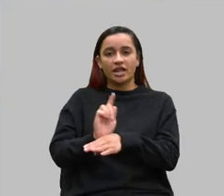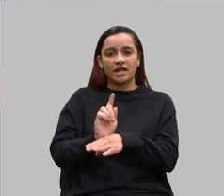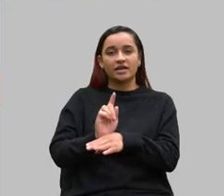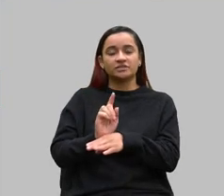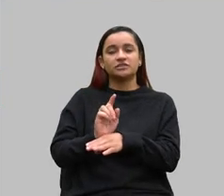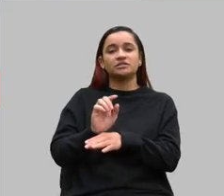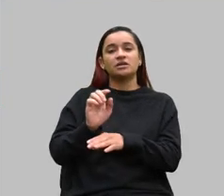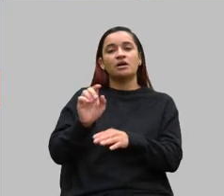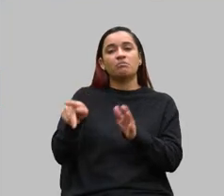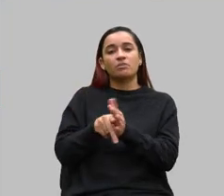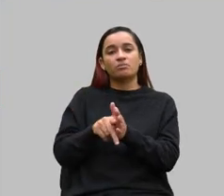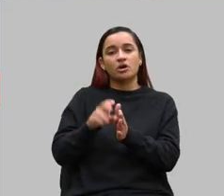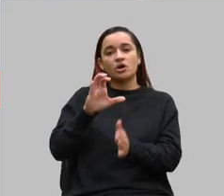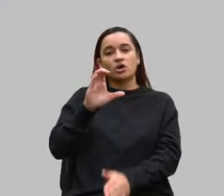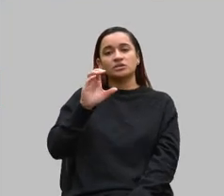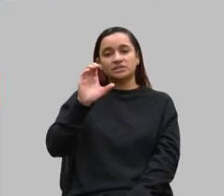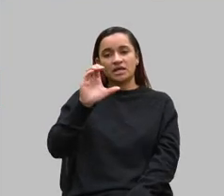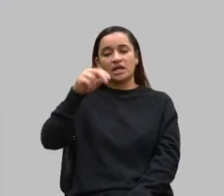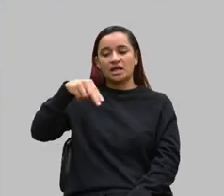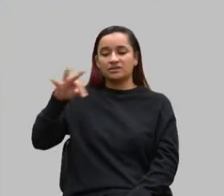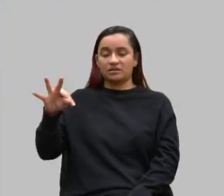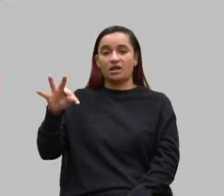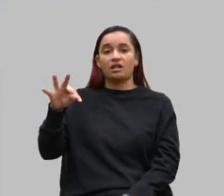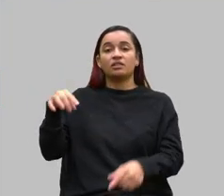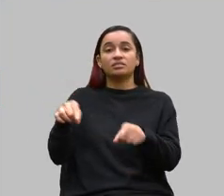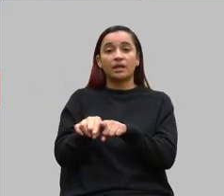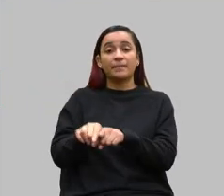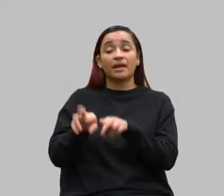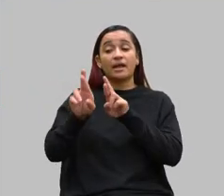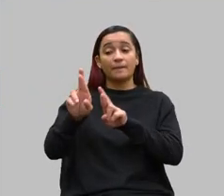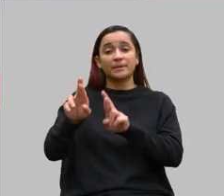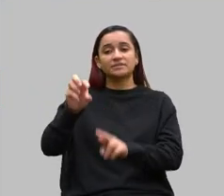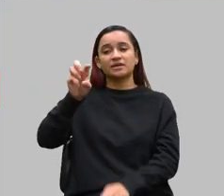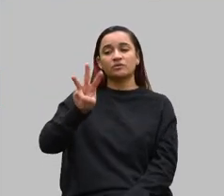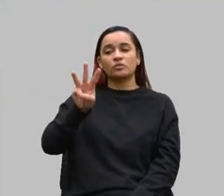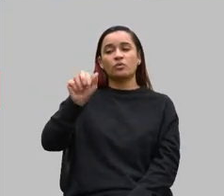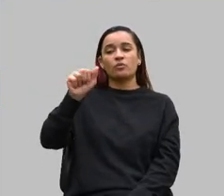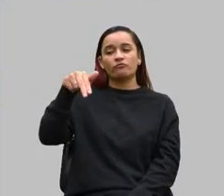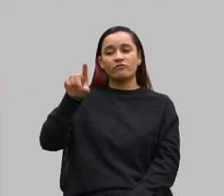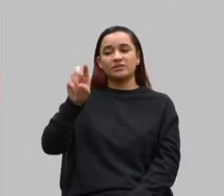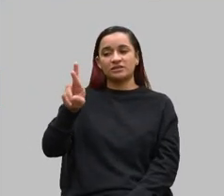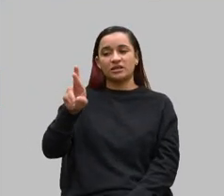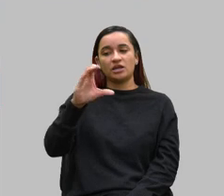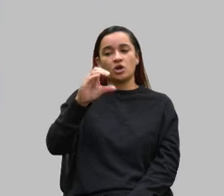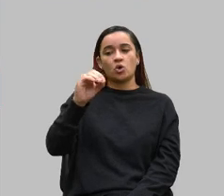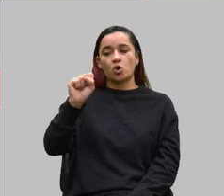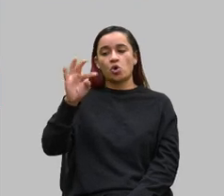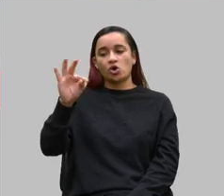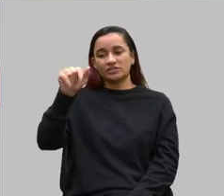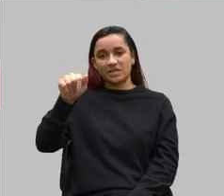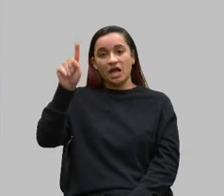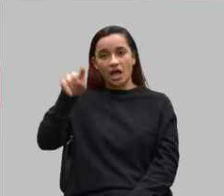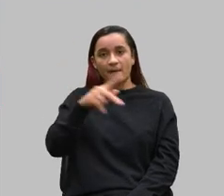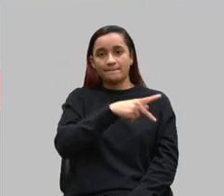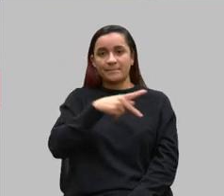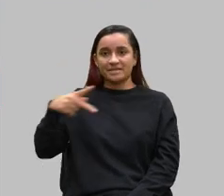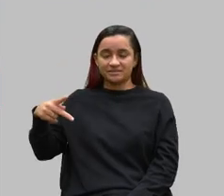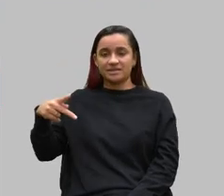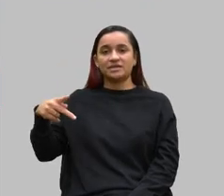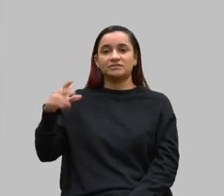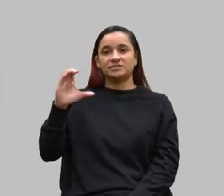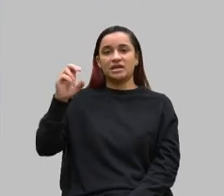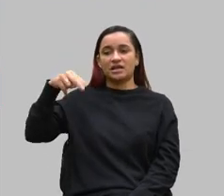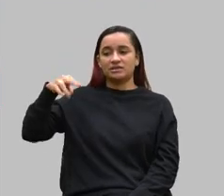do transporte CNT representando Vander Francisco Costa Presidente da Confederação Nacional